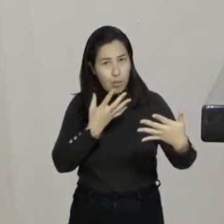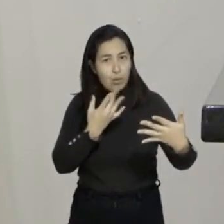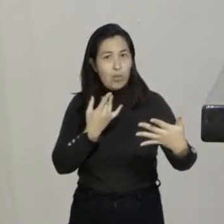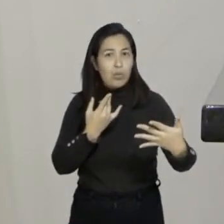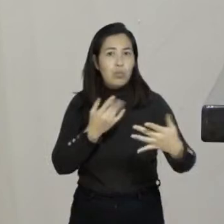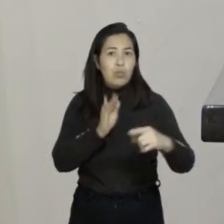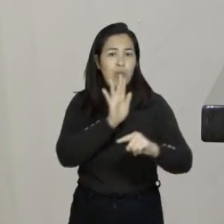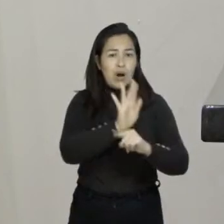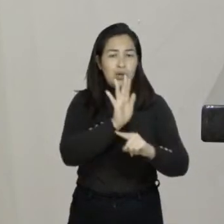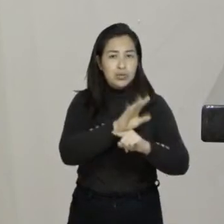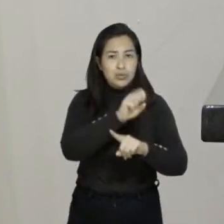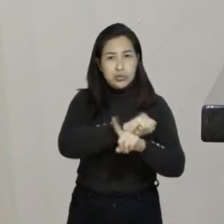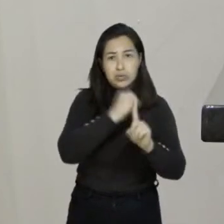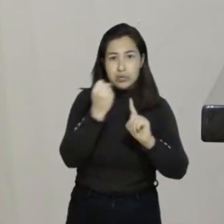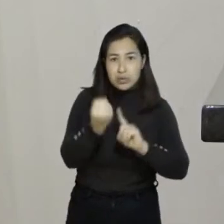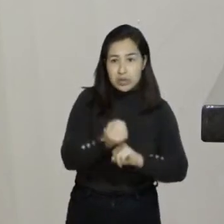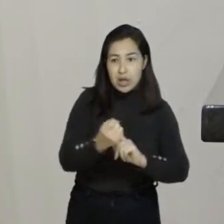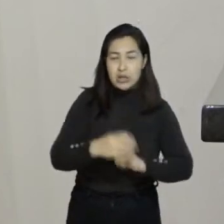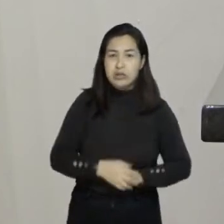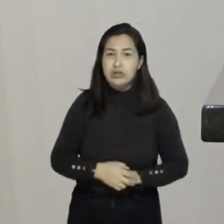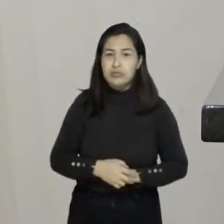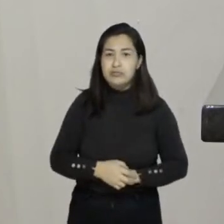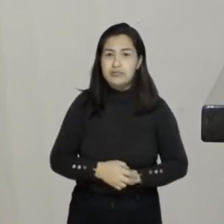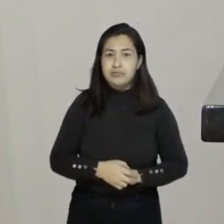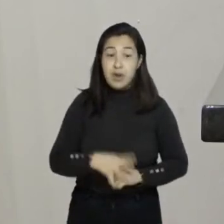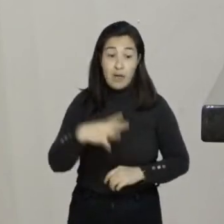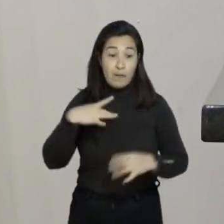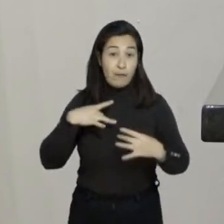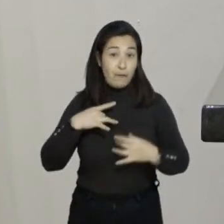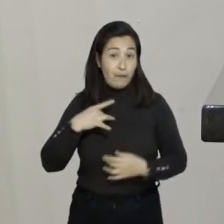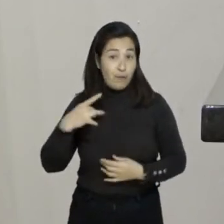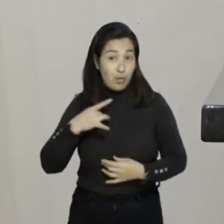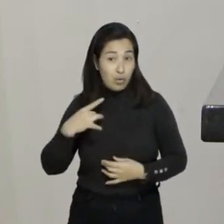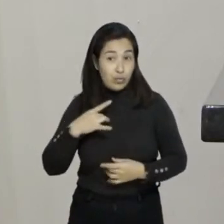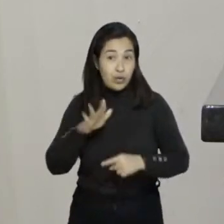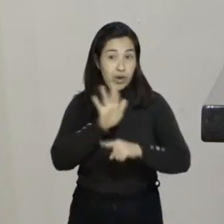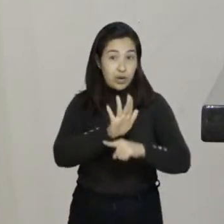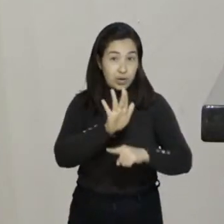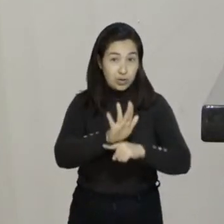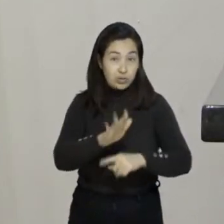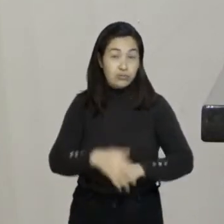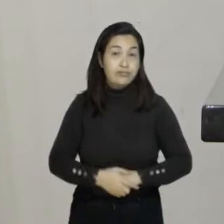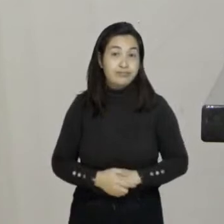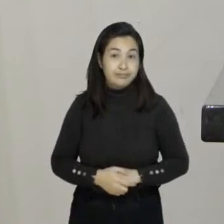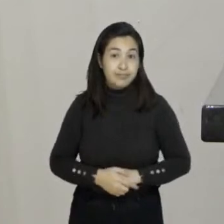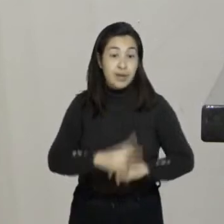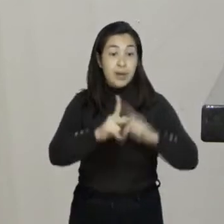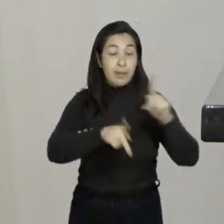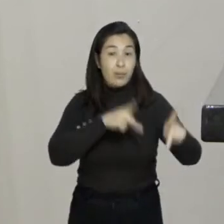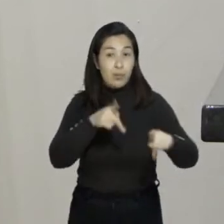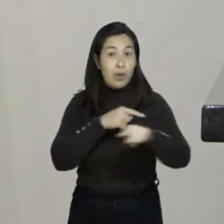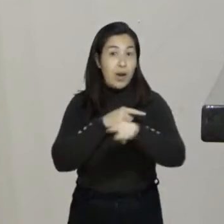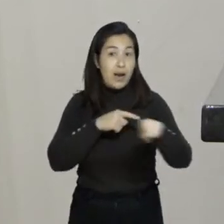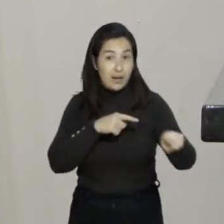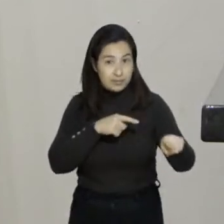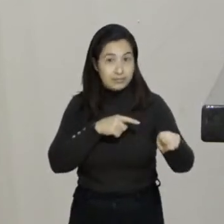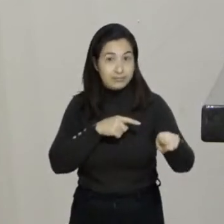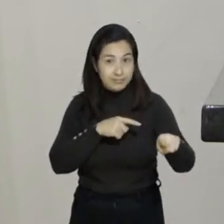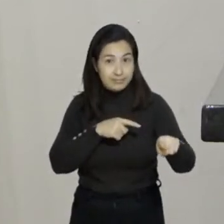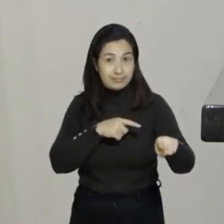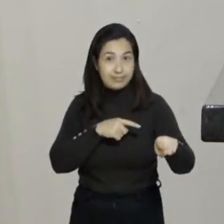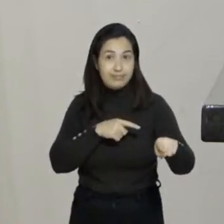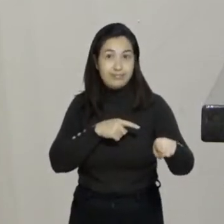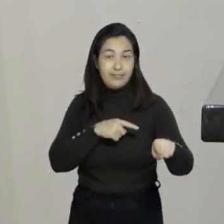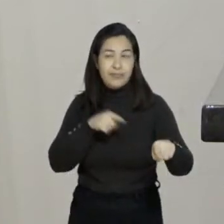associativismo pela característica voluntária pela característica da população eles definiram Joinville